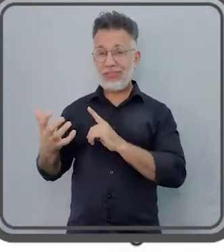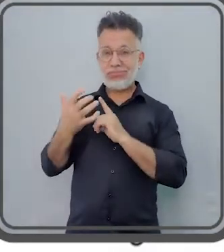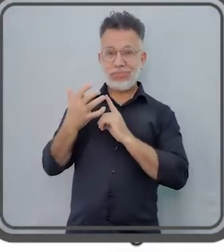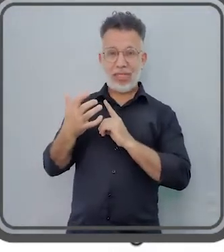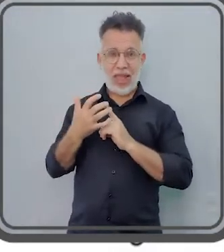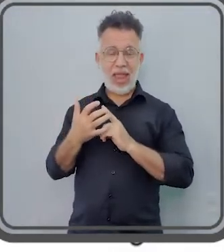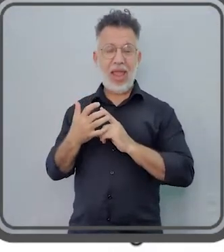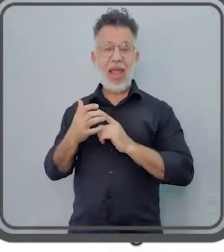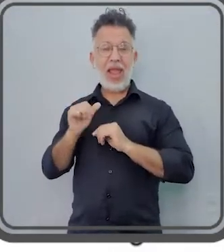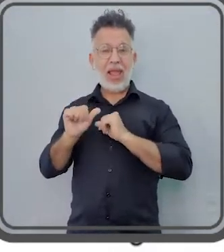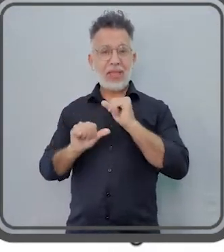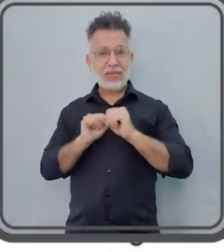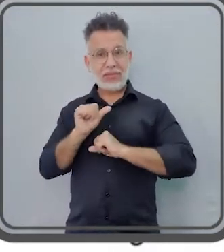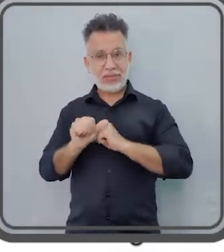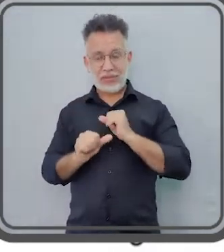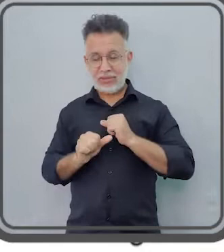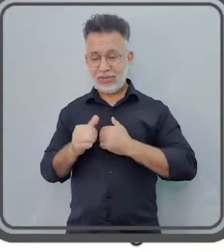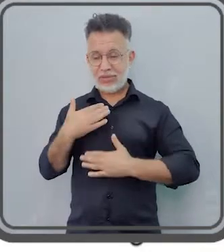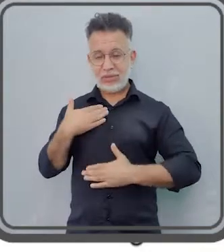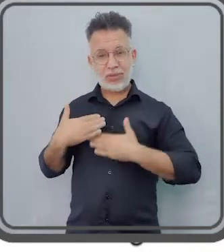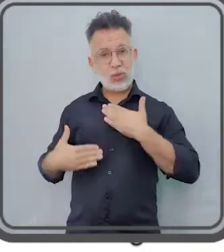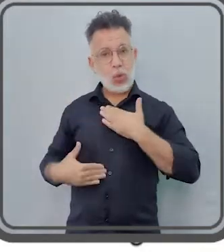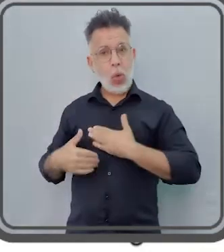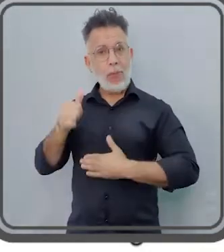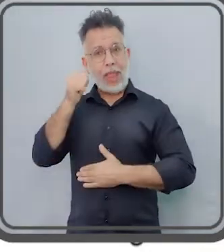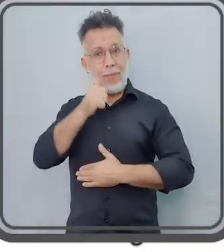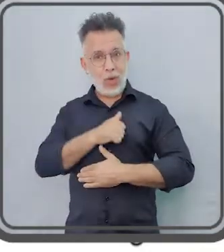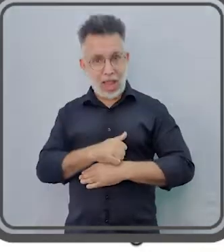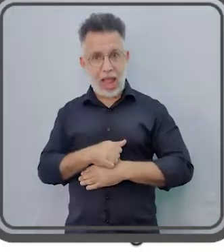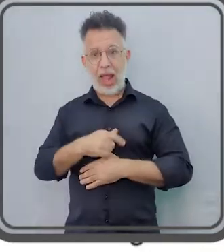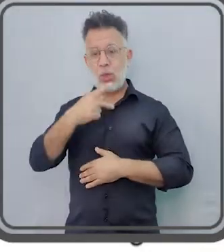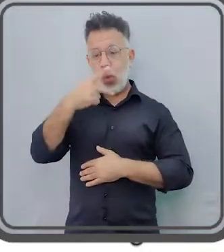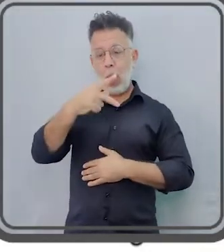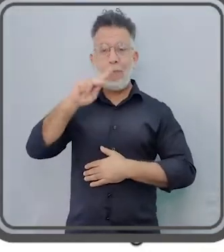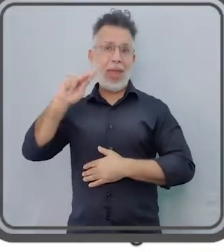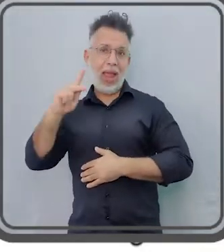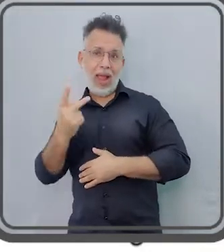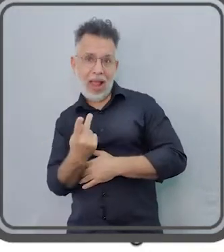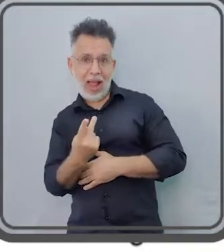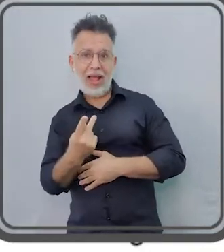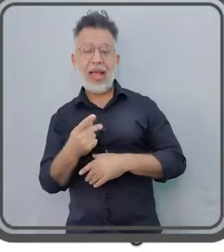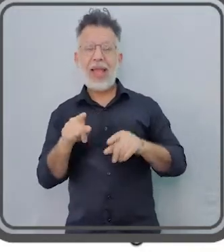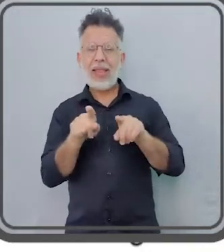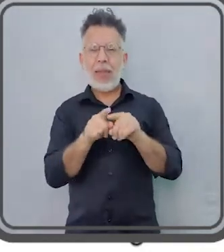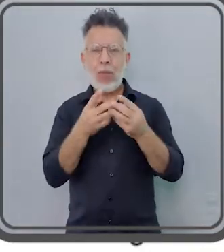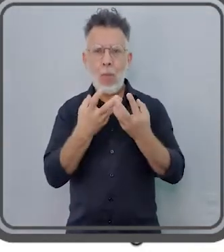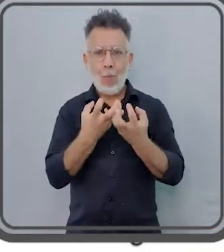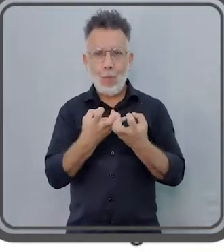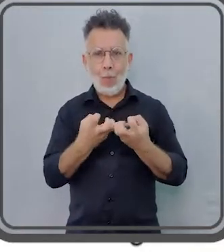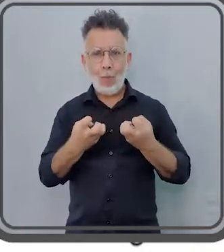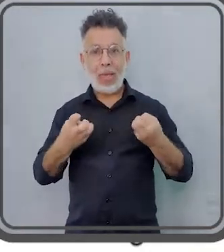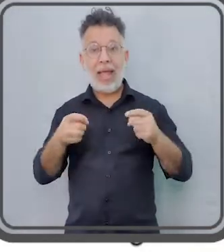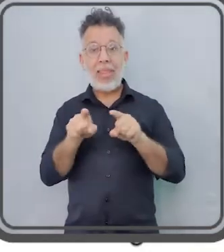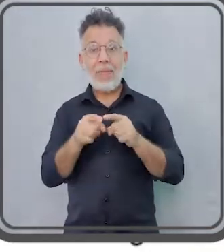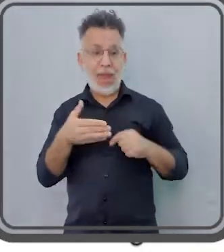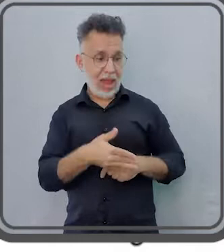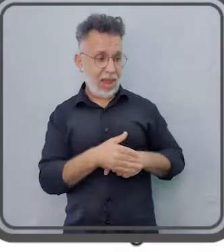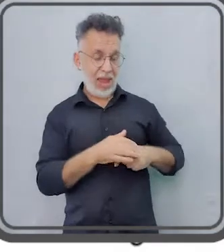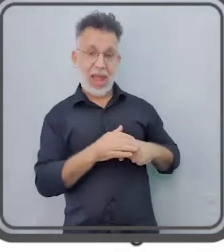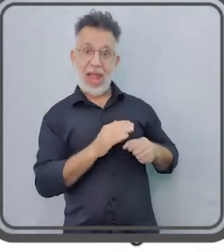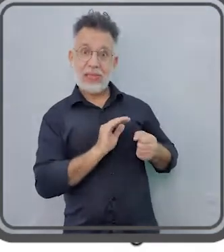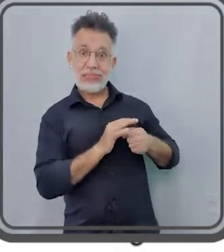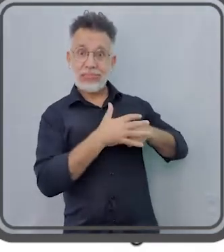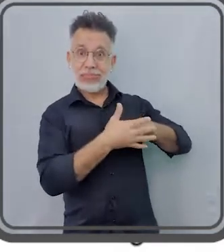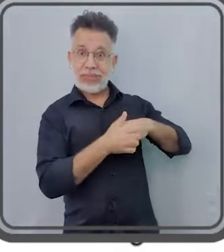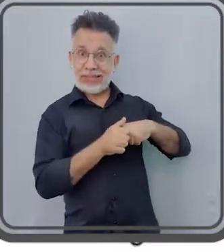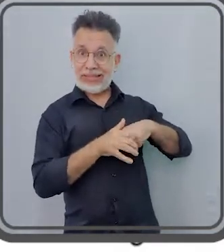na qualidade do pH e, por consequência, no ressecamento. E aí aqui cabe falar que a gente está passando por saindo de uma pandemia global. Imagina